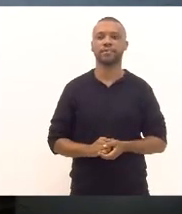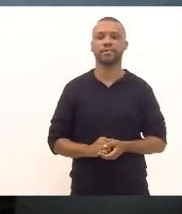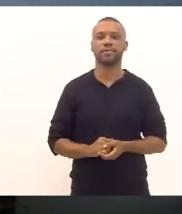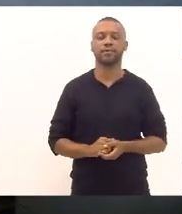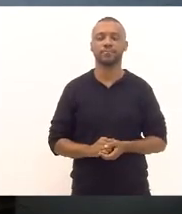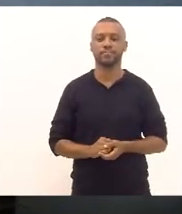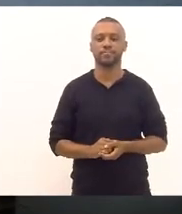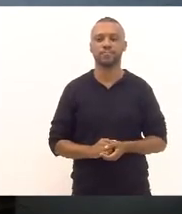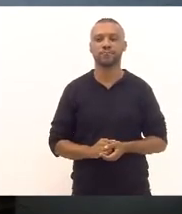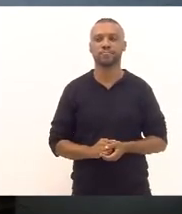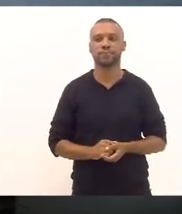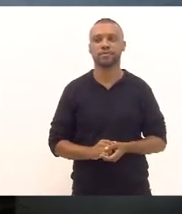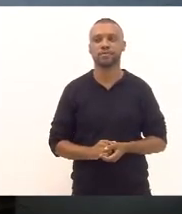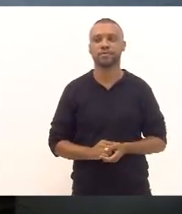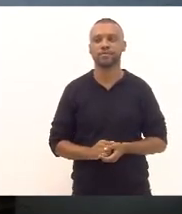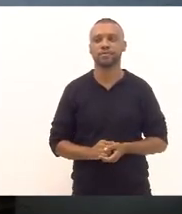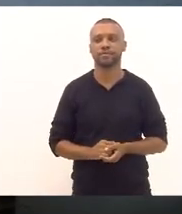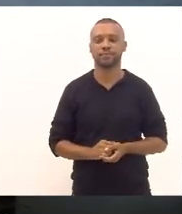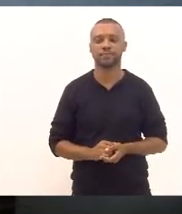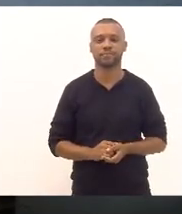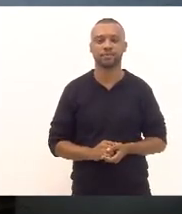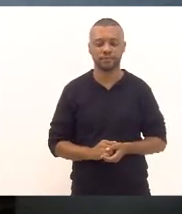E aí